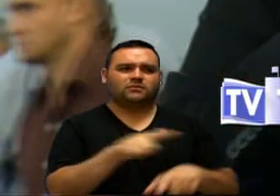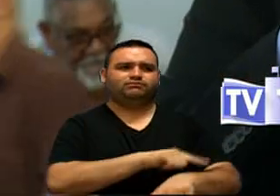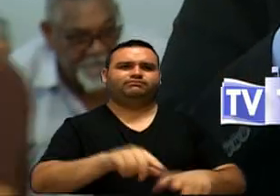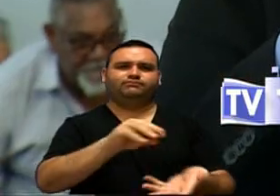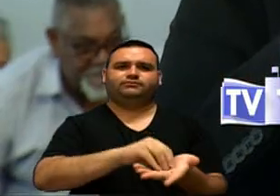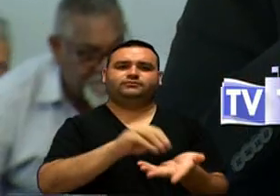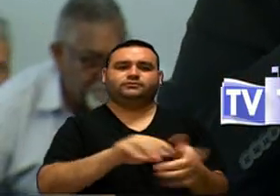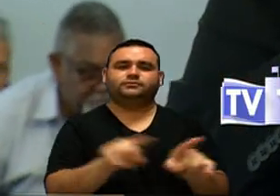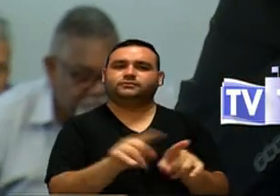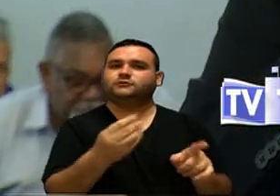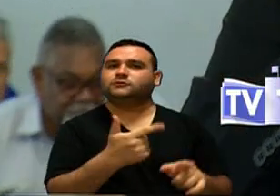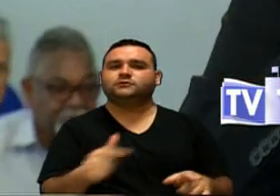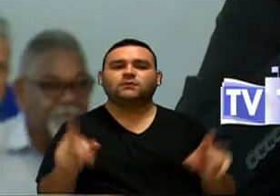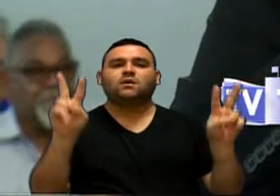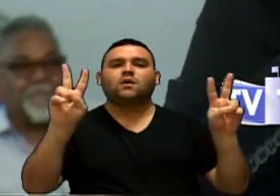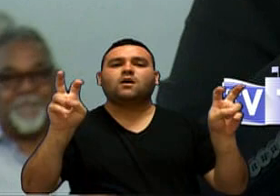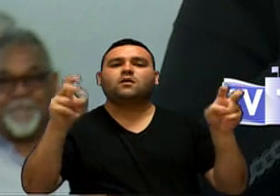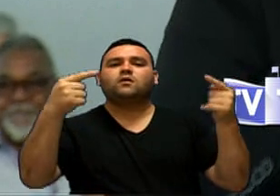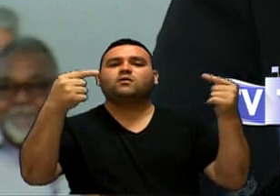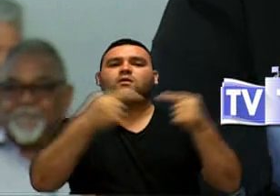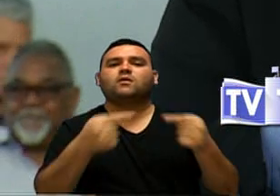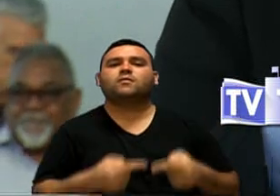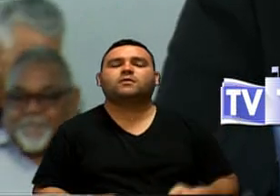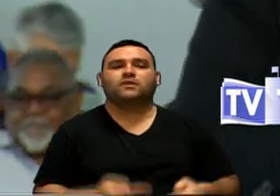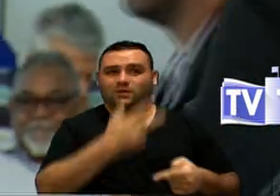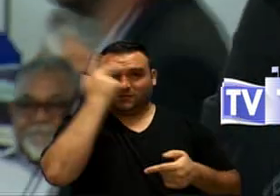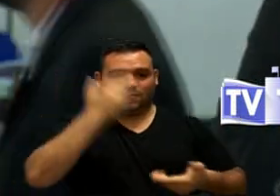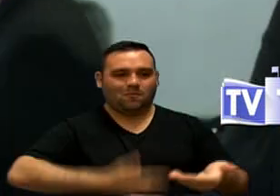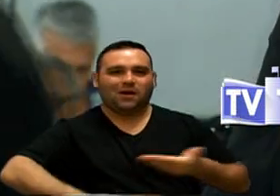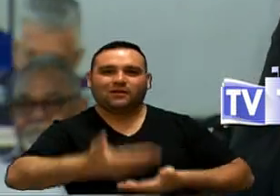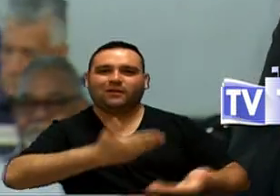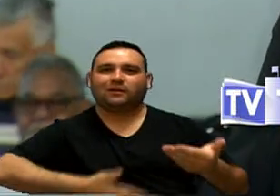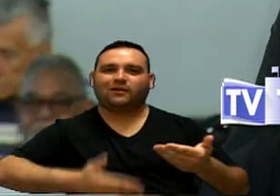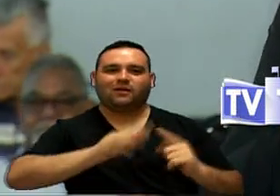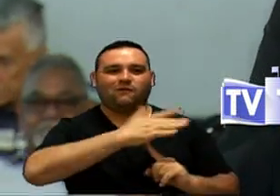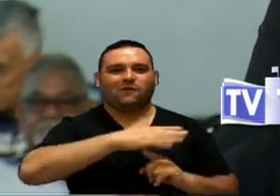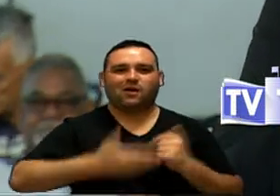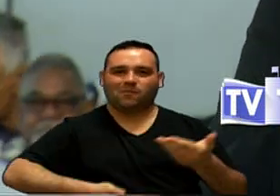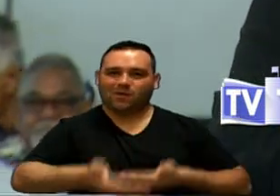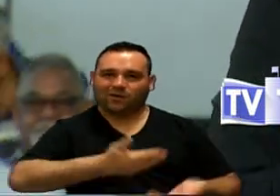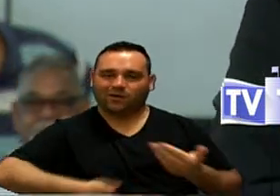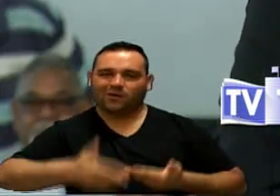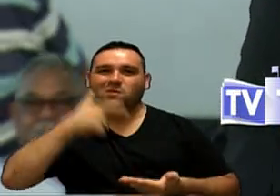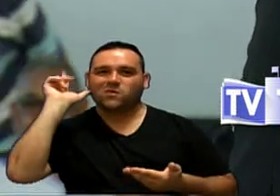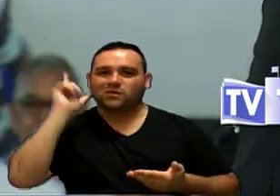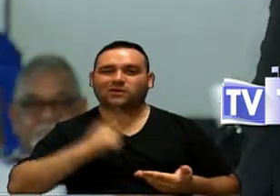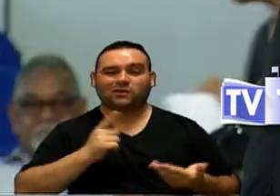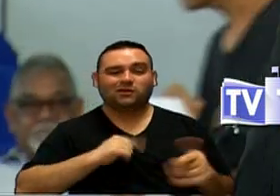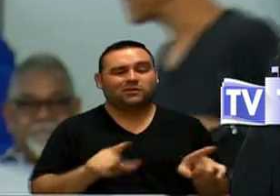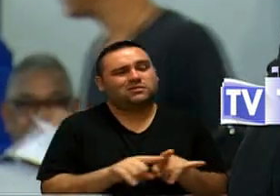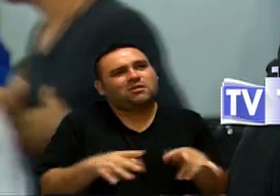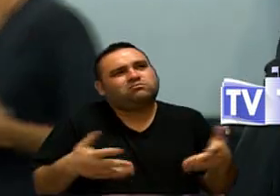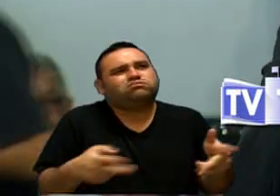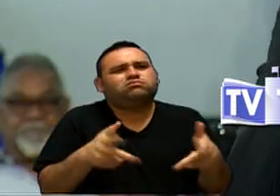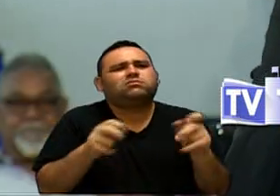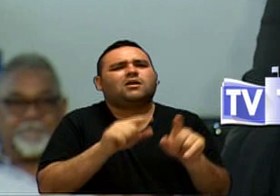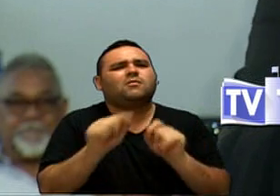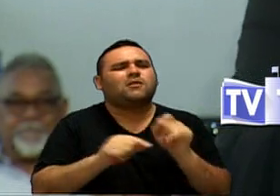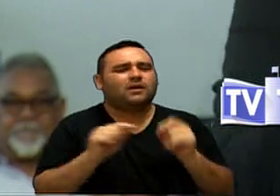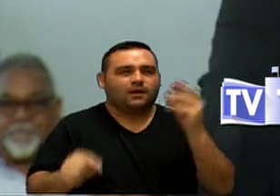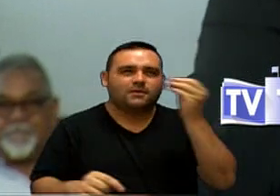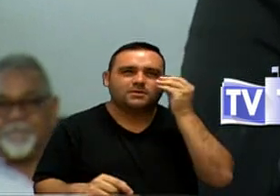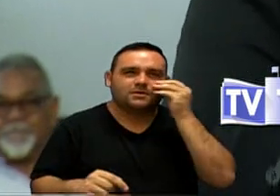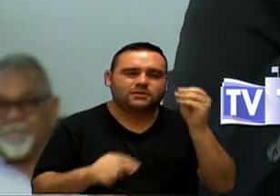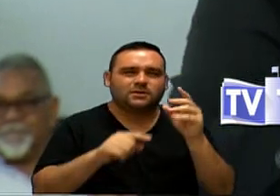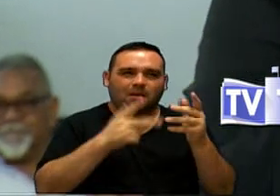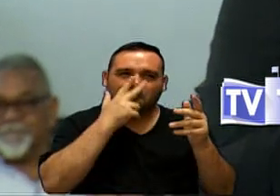eles não estarem presentes no assunto da questão dos barganheiros. Então, você vê que, da maneira que está tentando